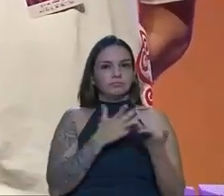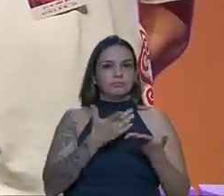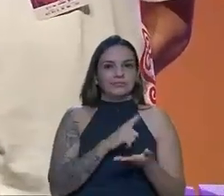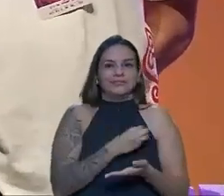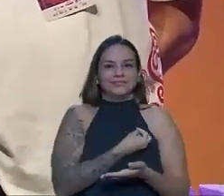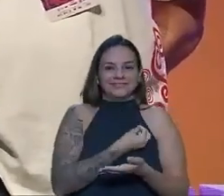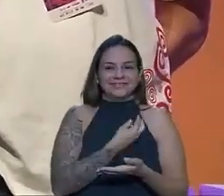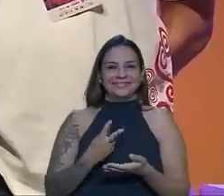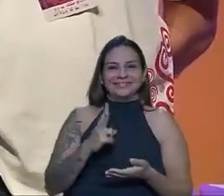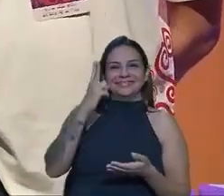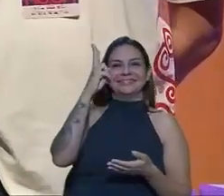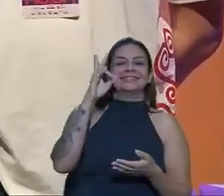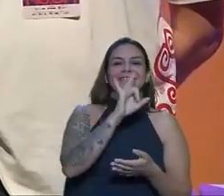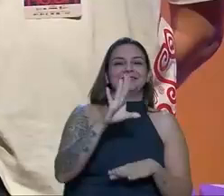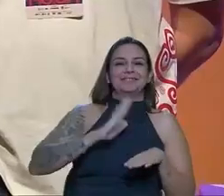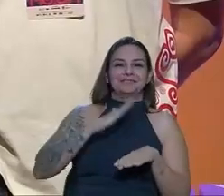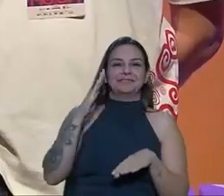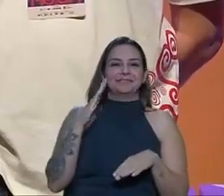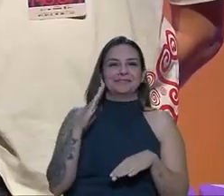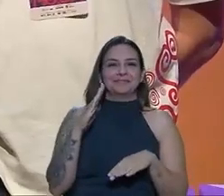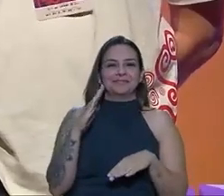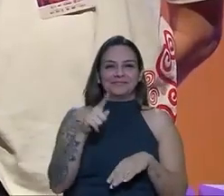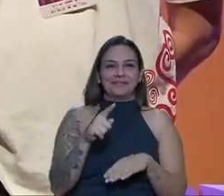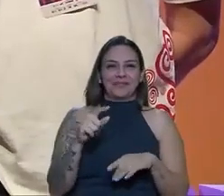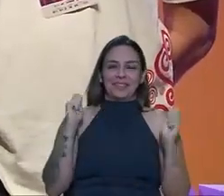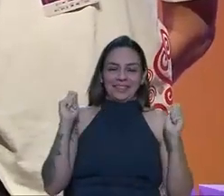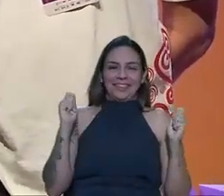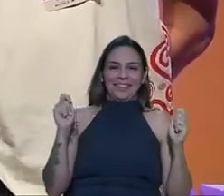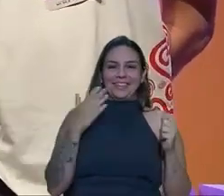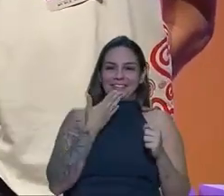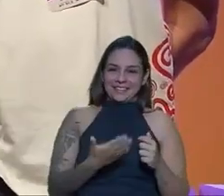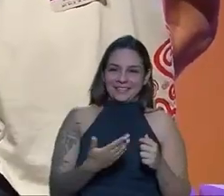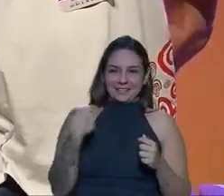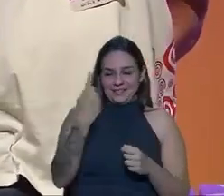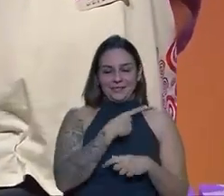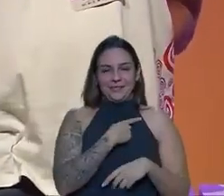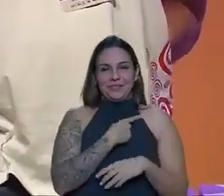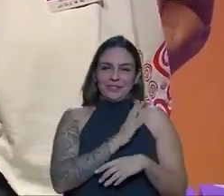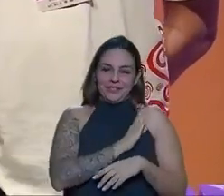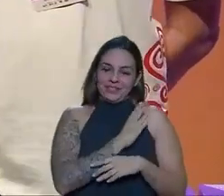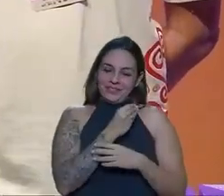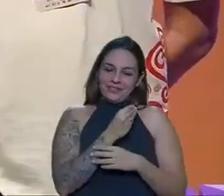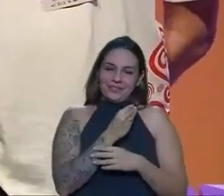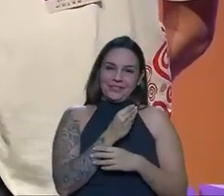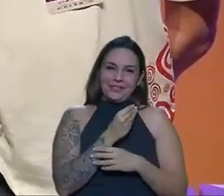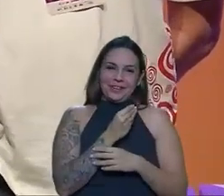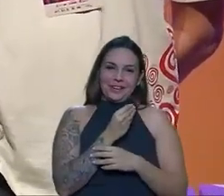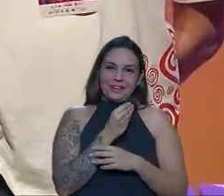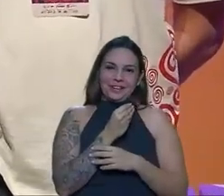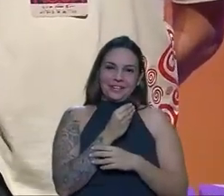aqui presentes, valorizando cada vez mais esse evento. Dizer para vocês que a gente fica com o coração muito